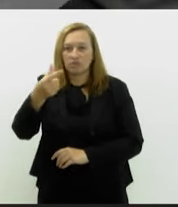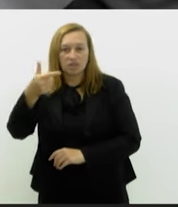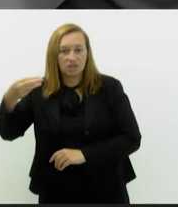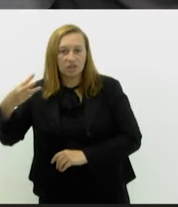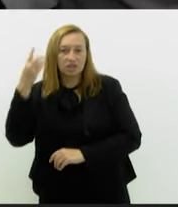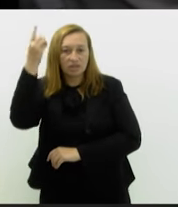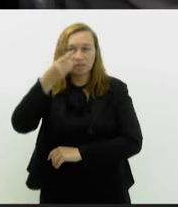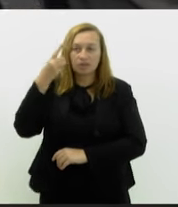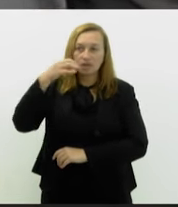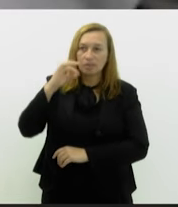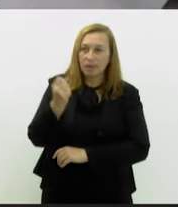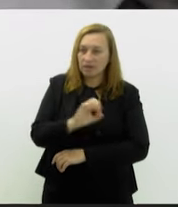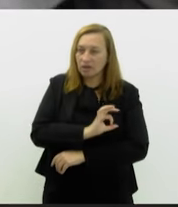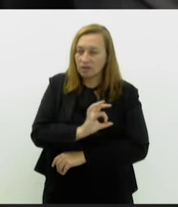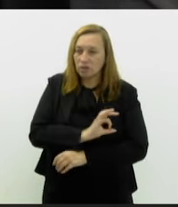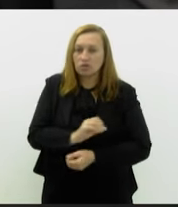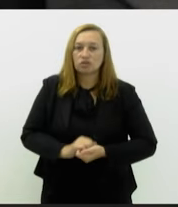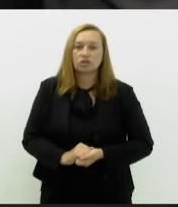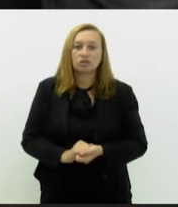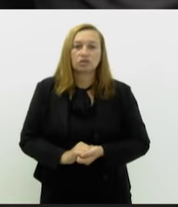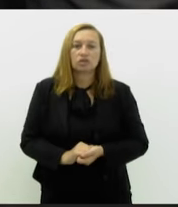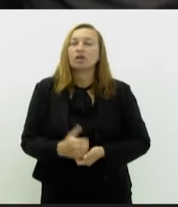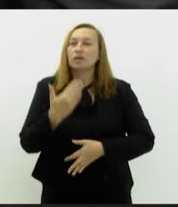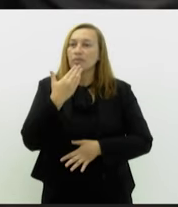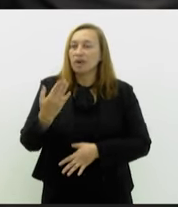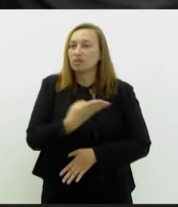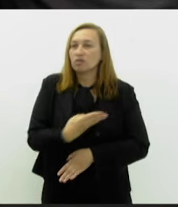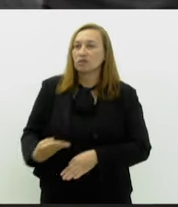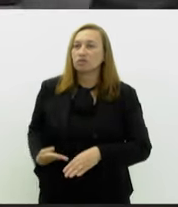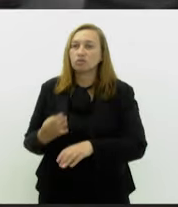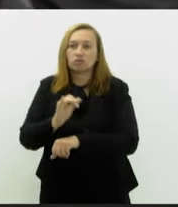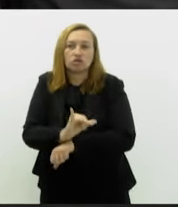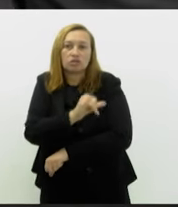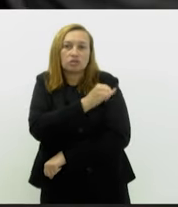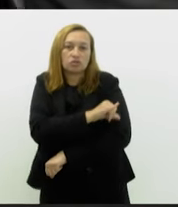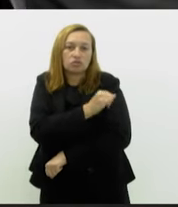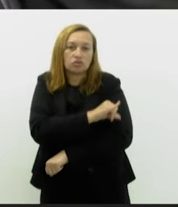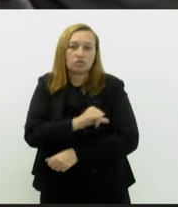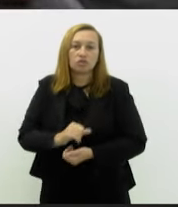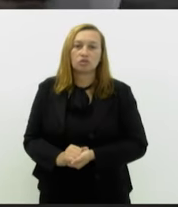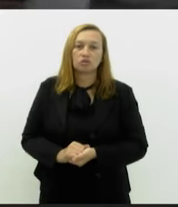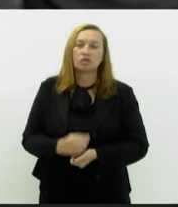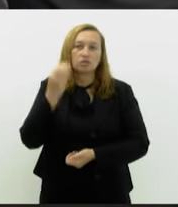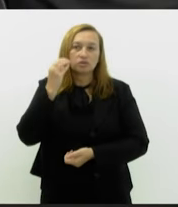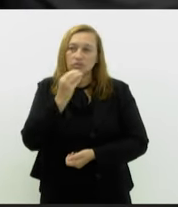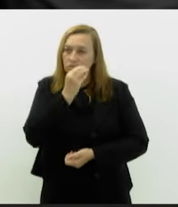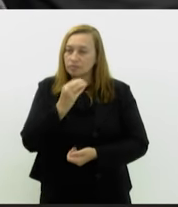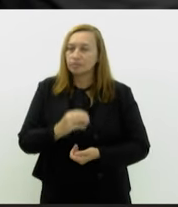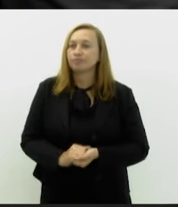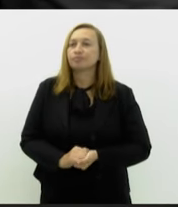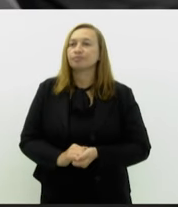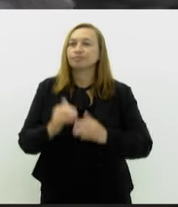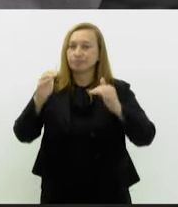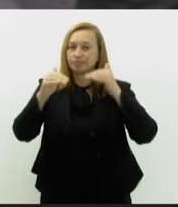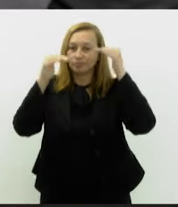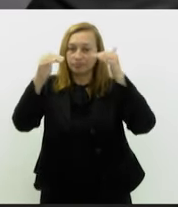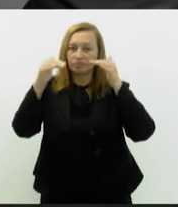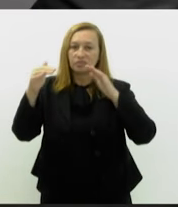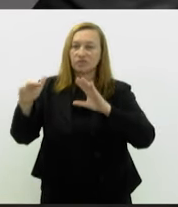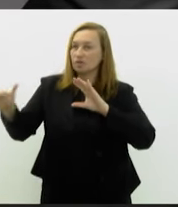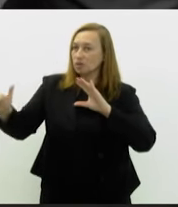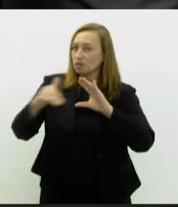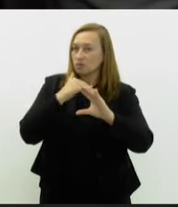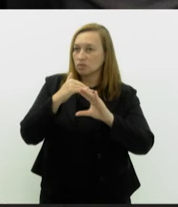autoria da deputada Marta Rocha, que solicita ao governador do Estado do Rio de Janeiro, excelentíssimo senhor Cláudio Castro, um envio de